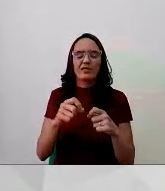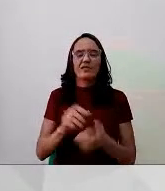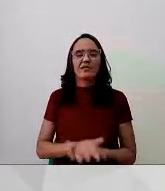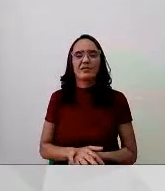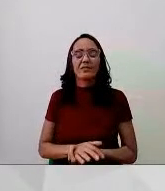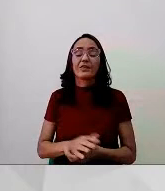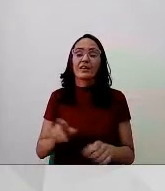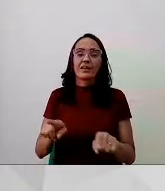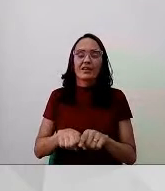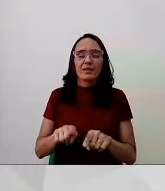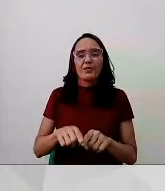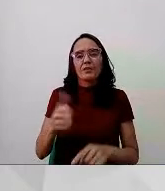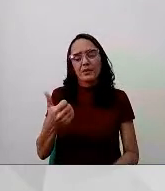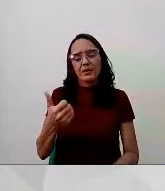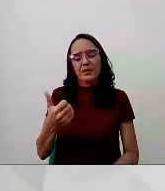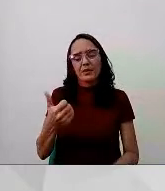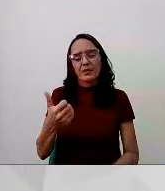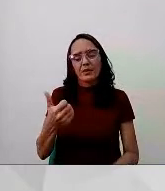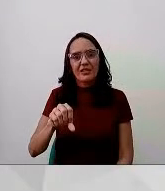redes neurais